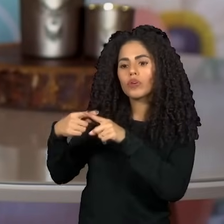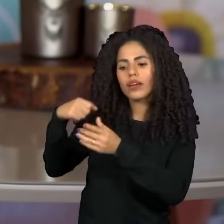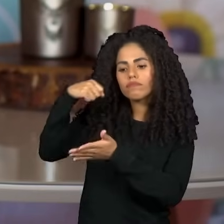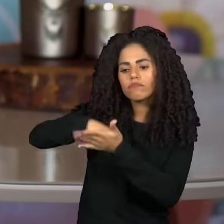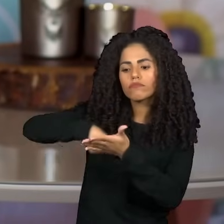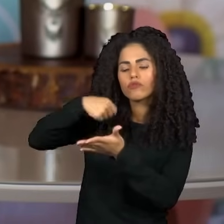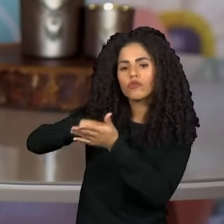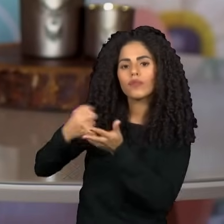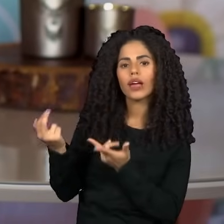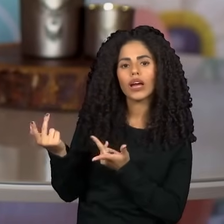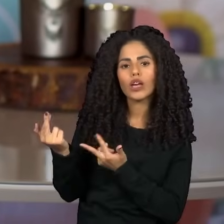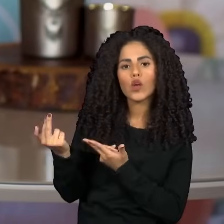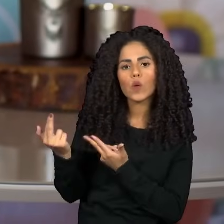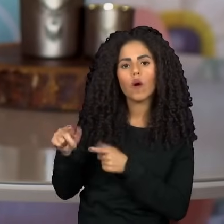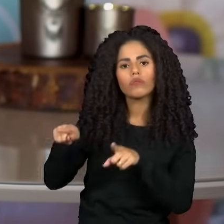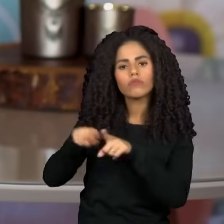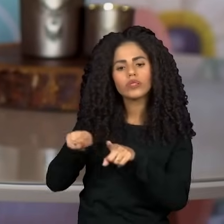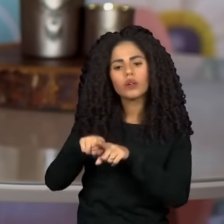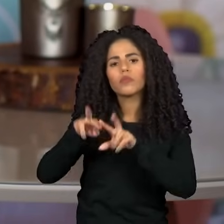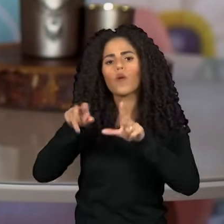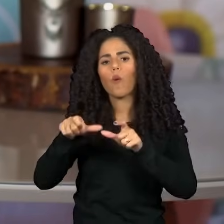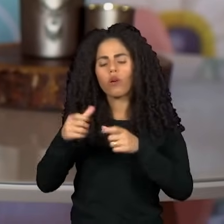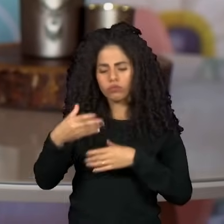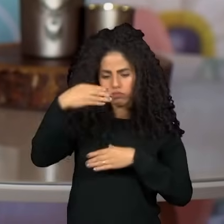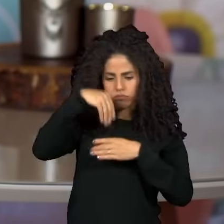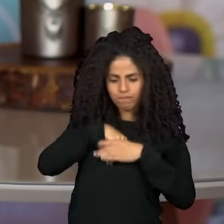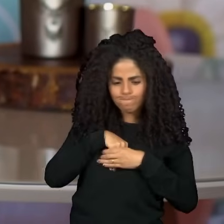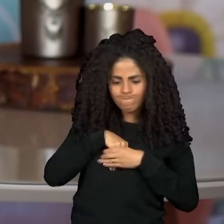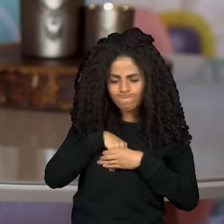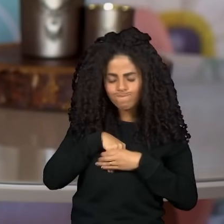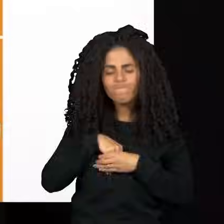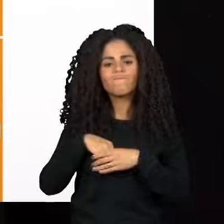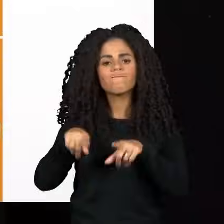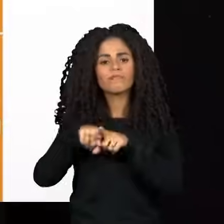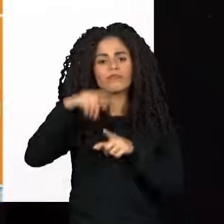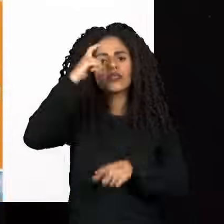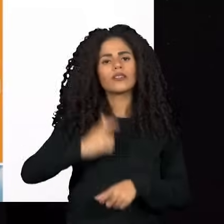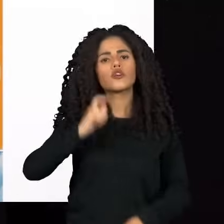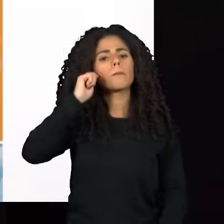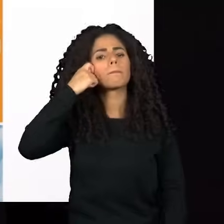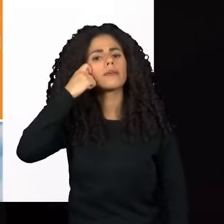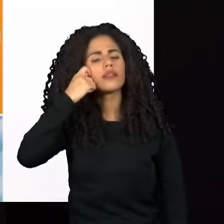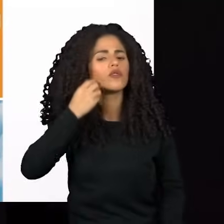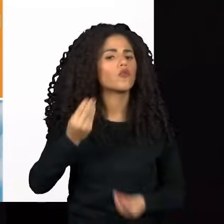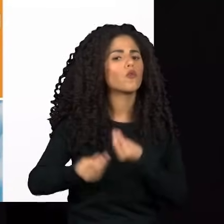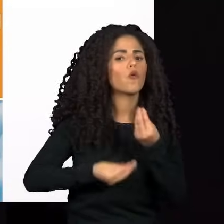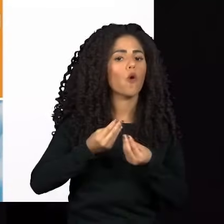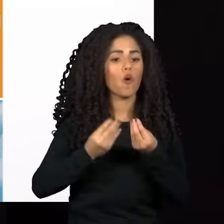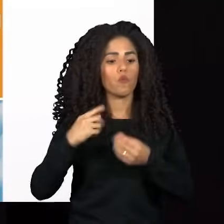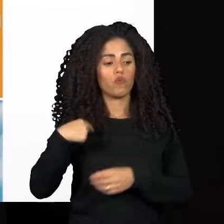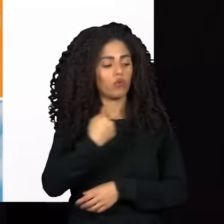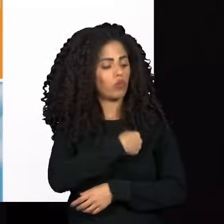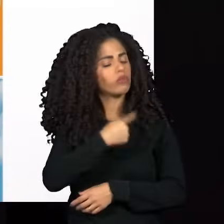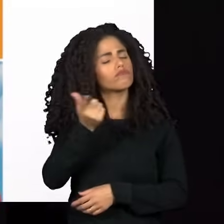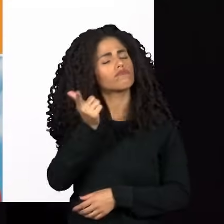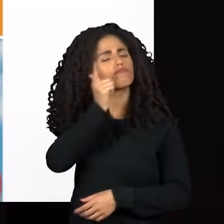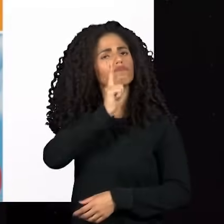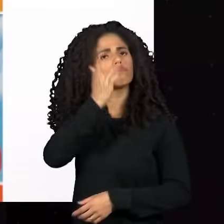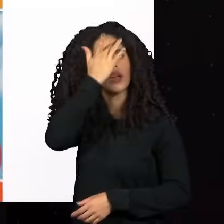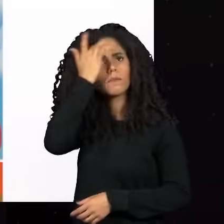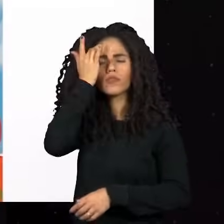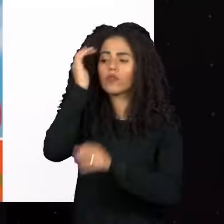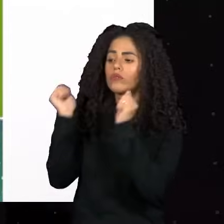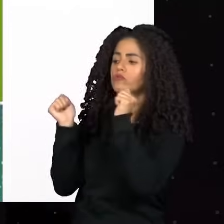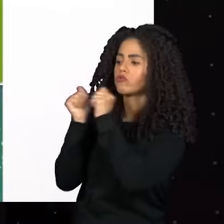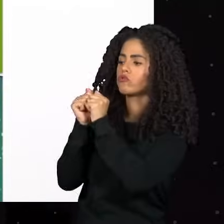gente tem, mas também das nossas questões pessoais enquanto pessoas negras. Então, a gente conseguir juntar essas pessoas,